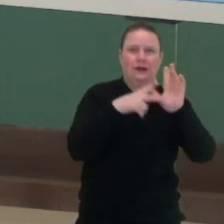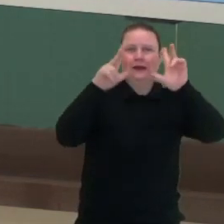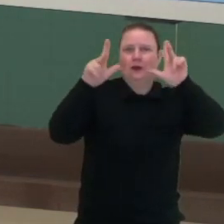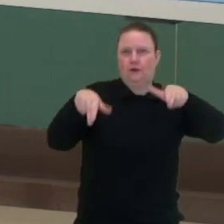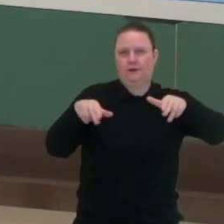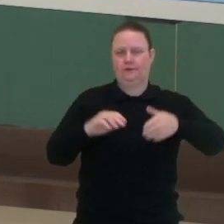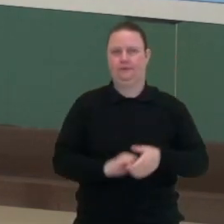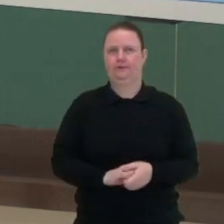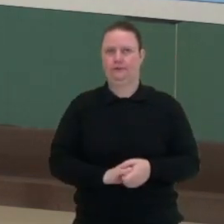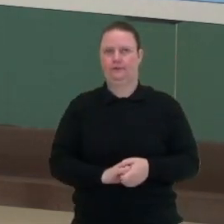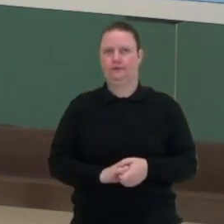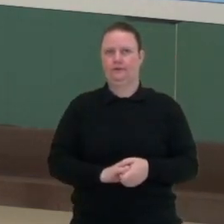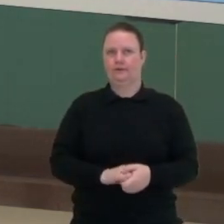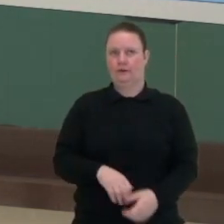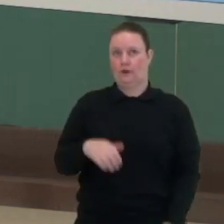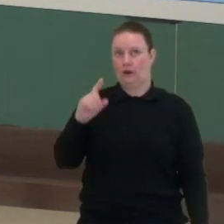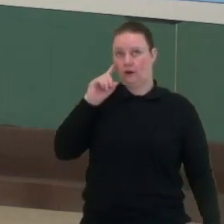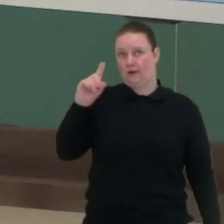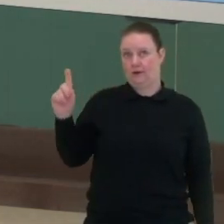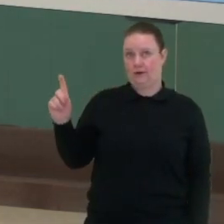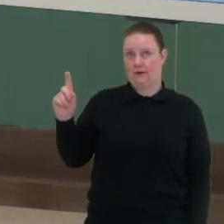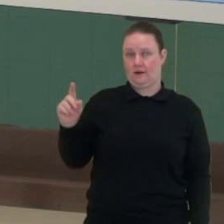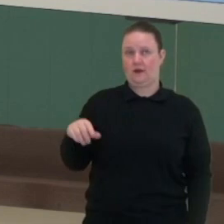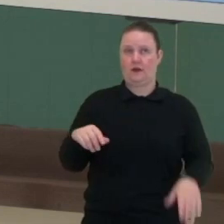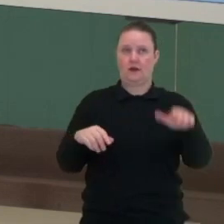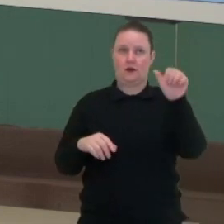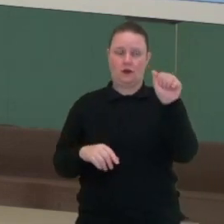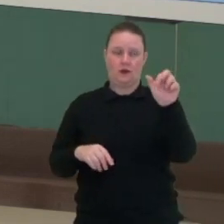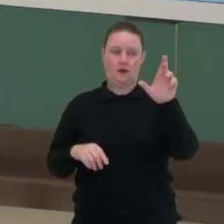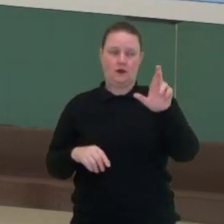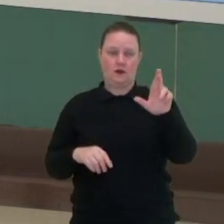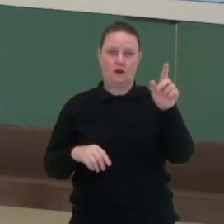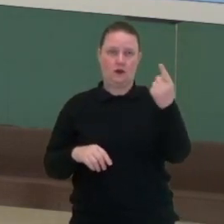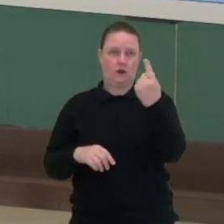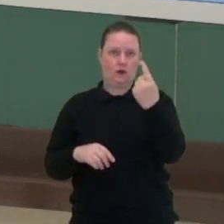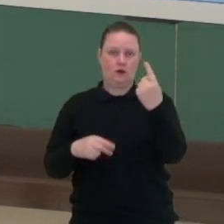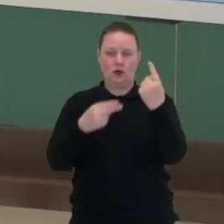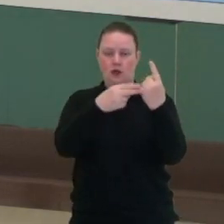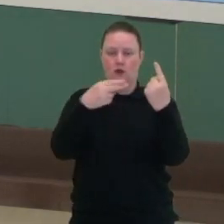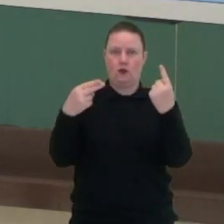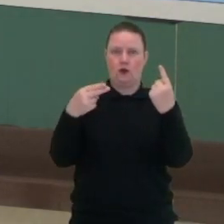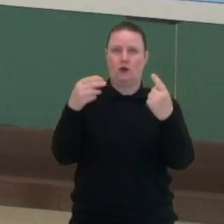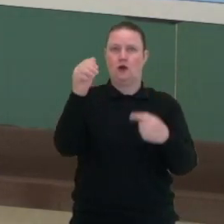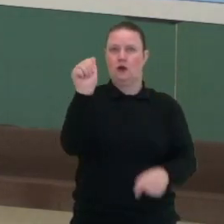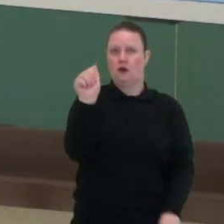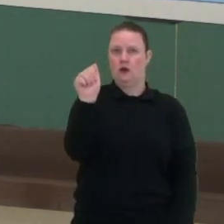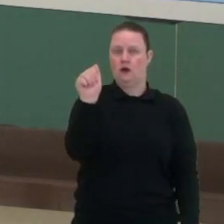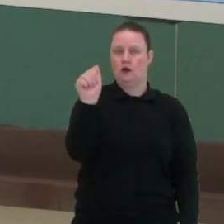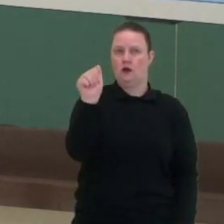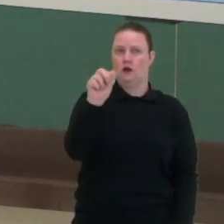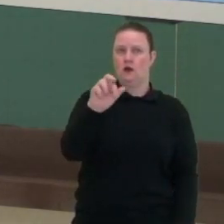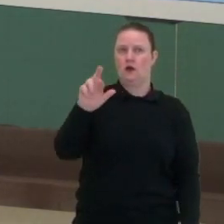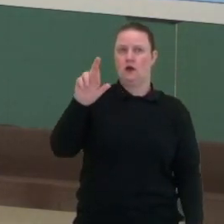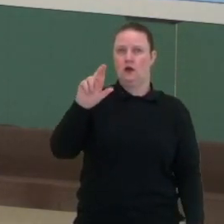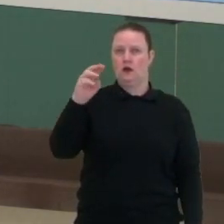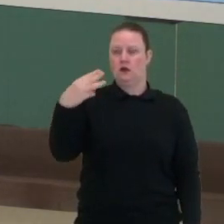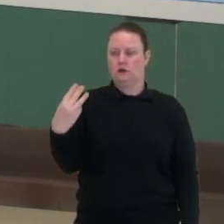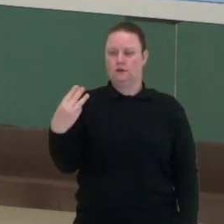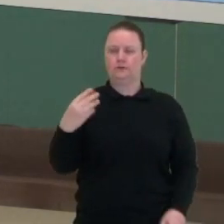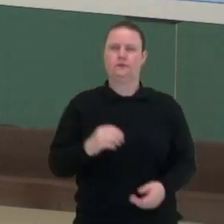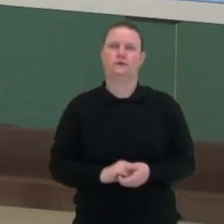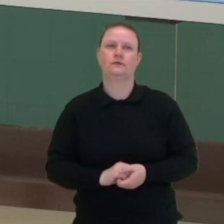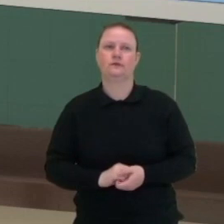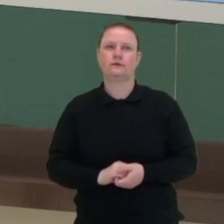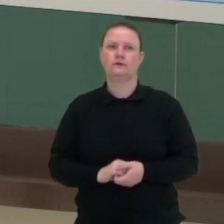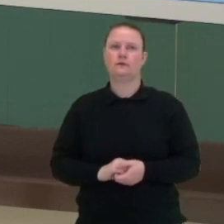área do retângulo 1 é igual à área do retângulo 3, tá? E o R2 e o R4, olha aqui,